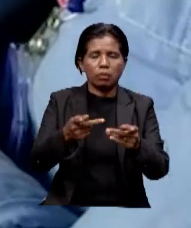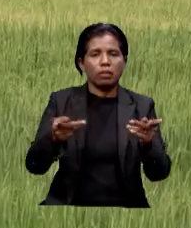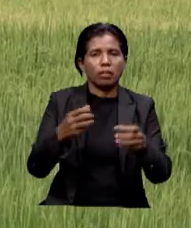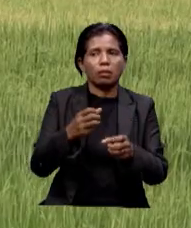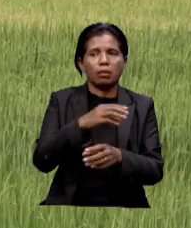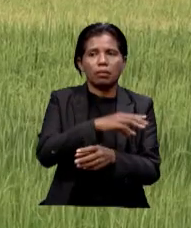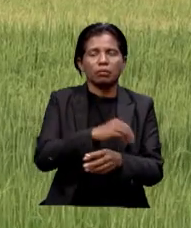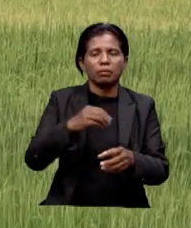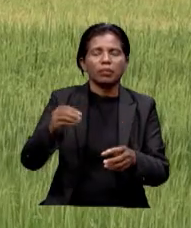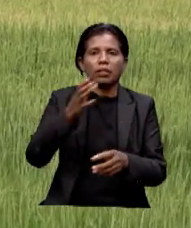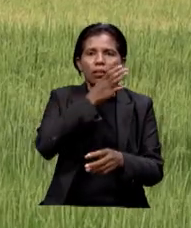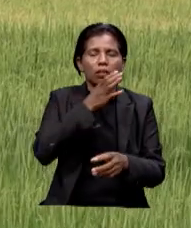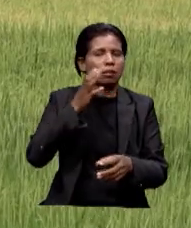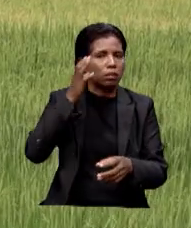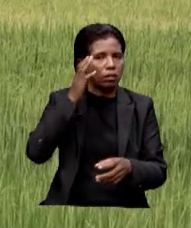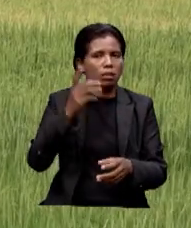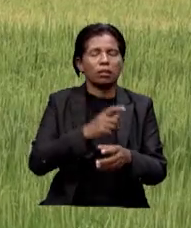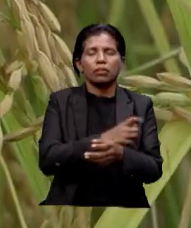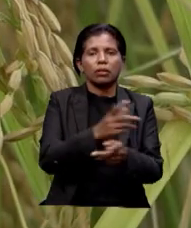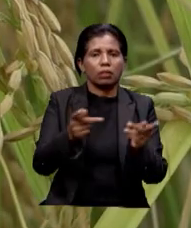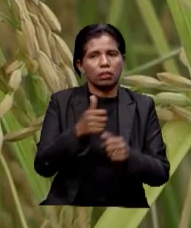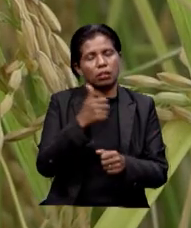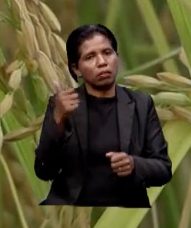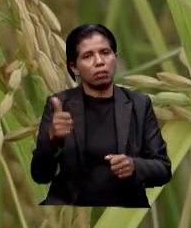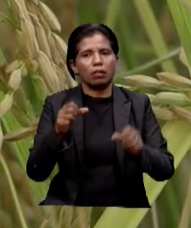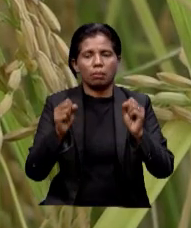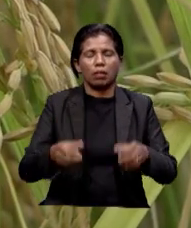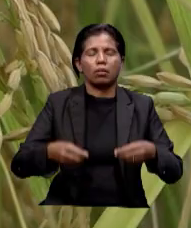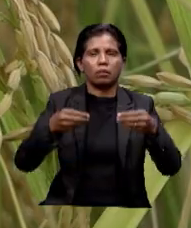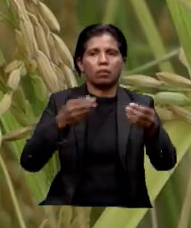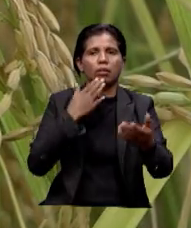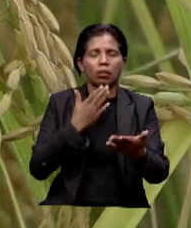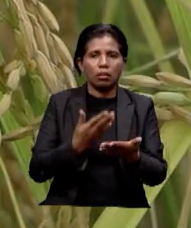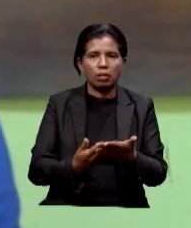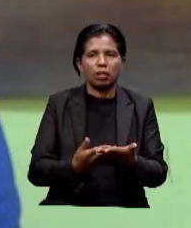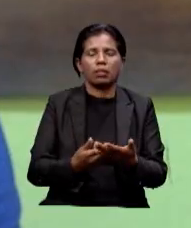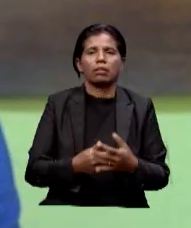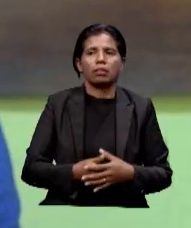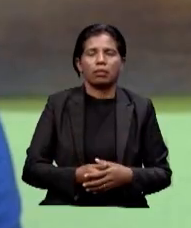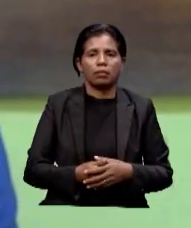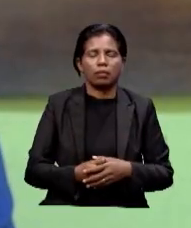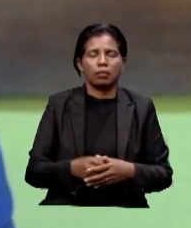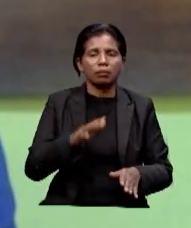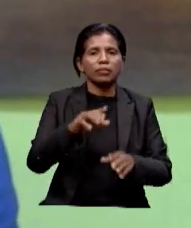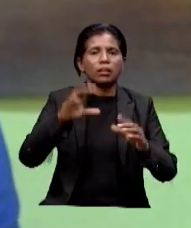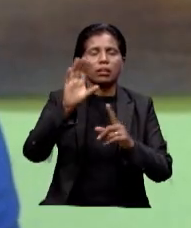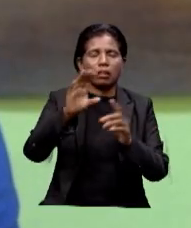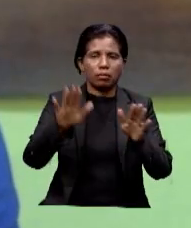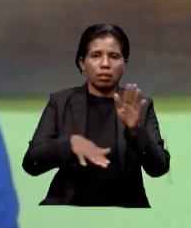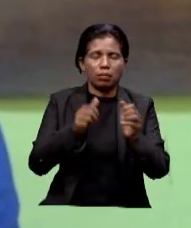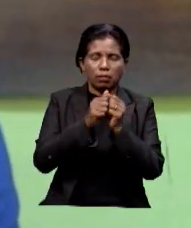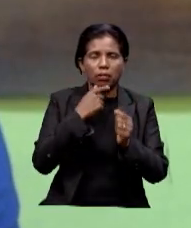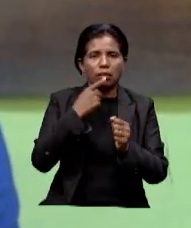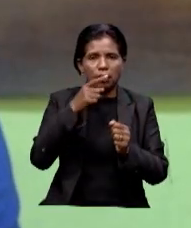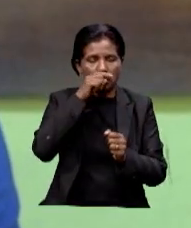Leste, hanesan setor agricultura, turismo no seluktan, nune bele fo retorno nebe adequado. Coordenador Lauha Mutuk nemos questiona